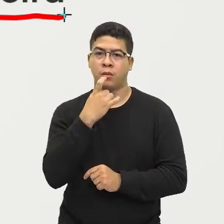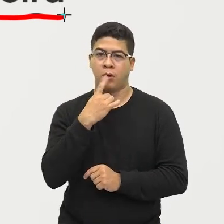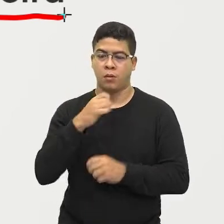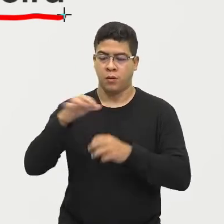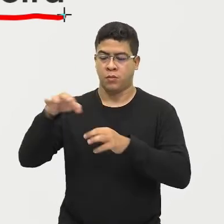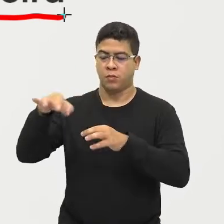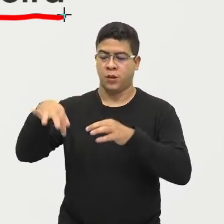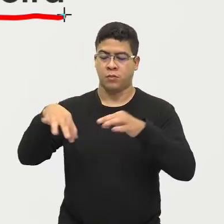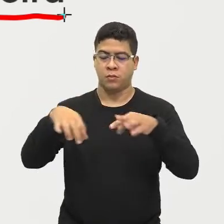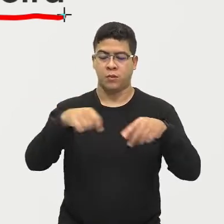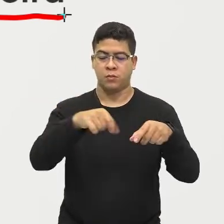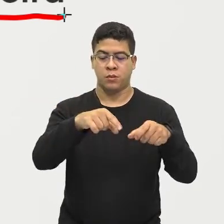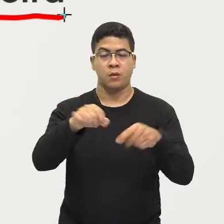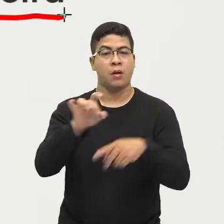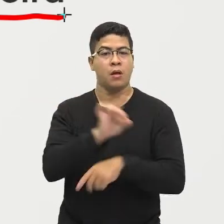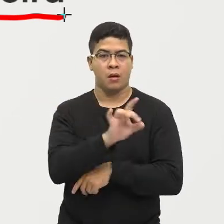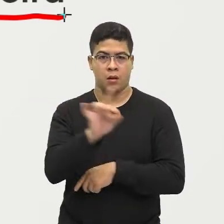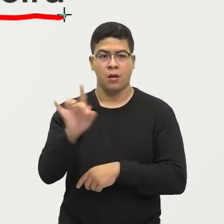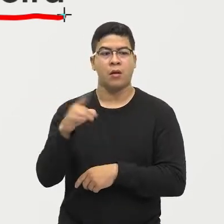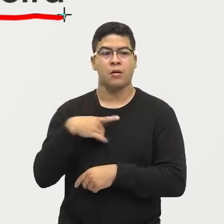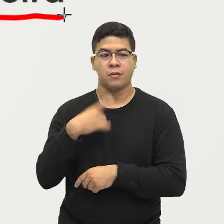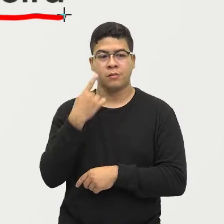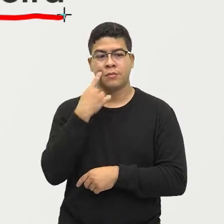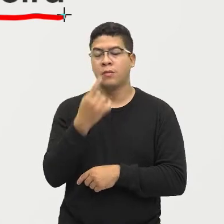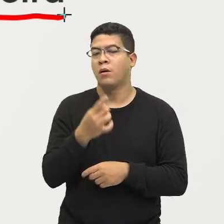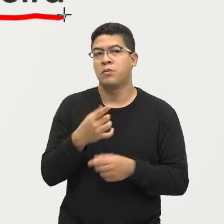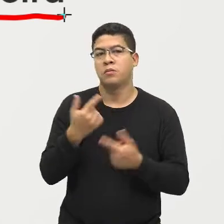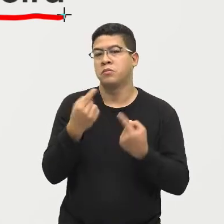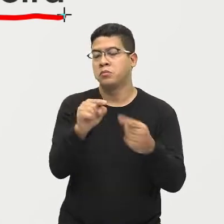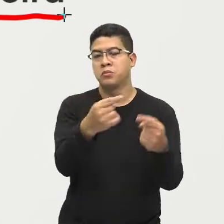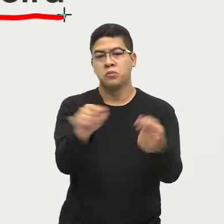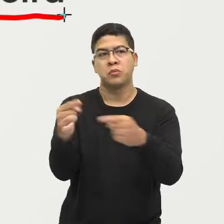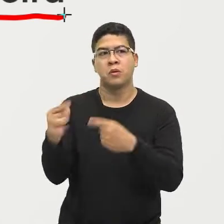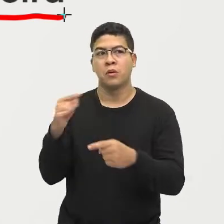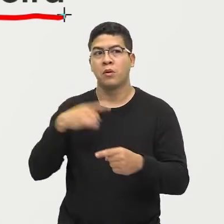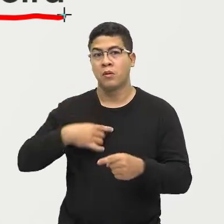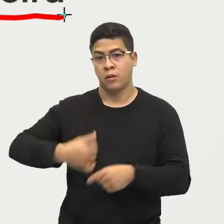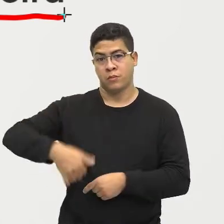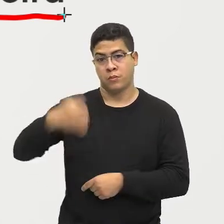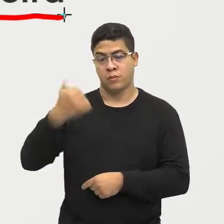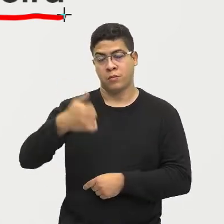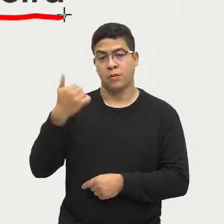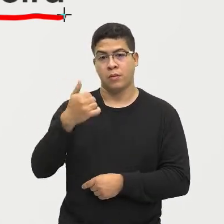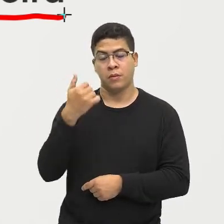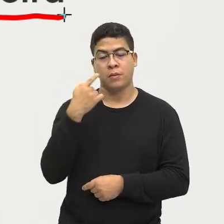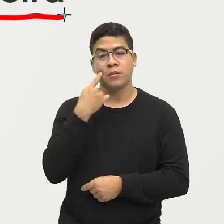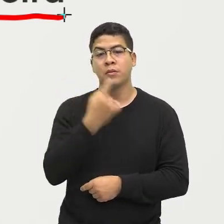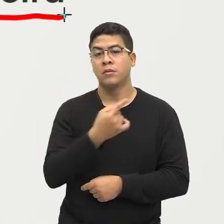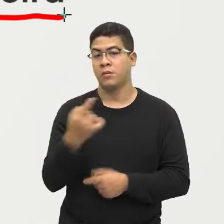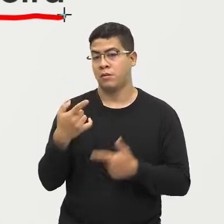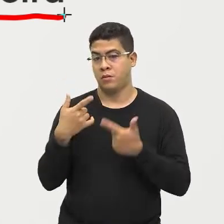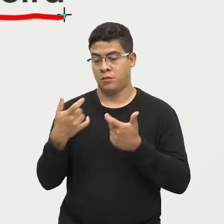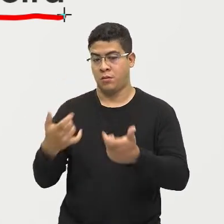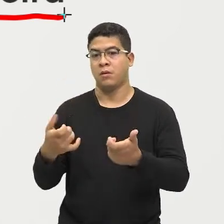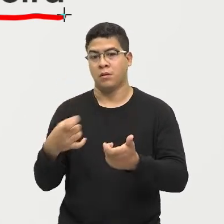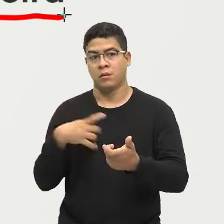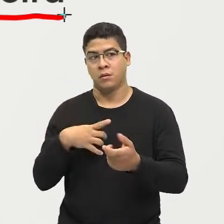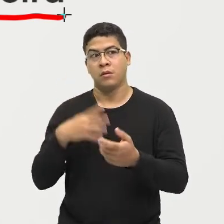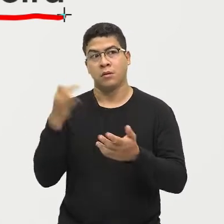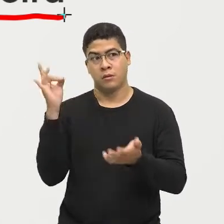essas críticas aí à carnificina produzida na Primeira Guerra Mundial. Na realidade, a Primeira Guerra